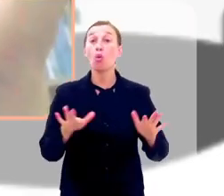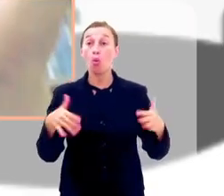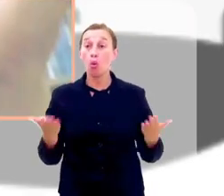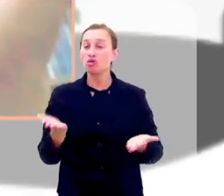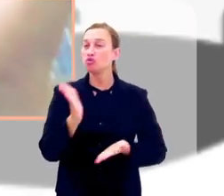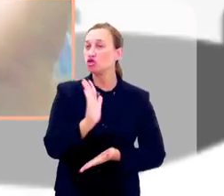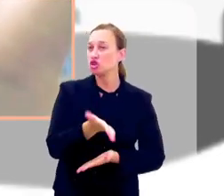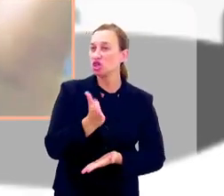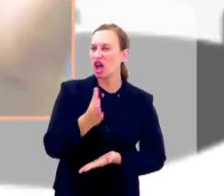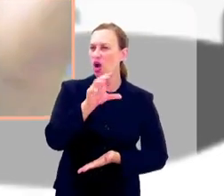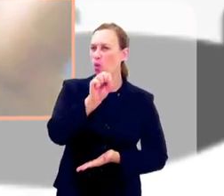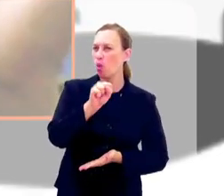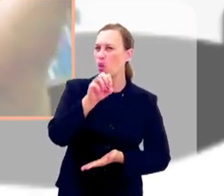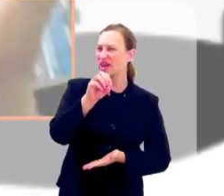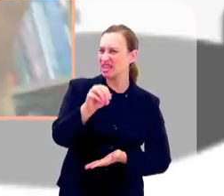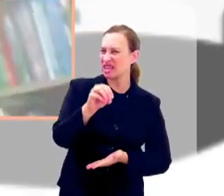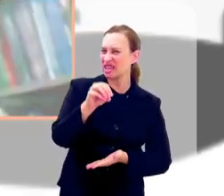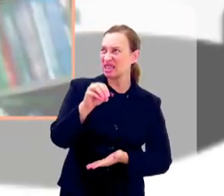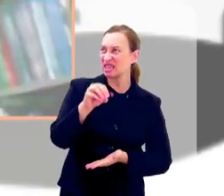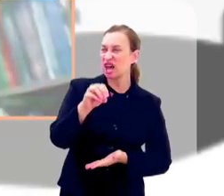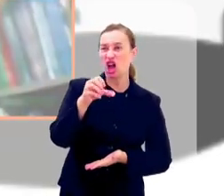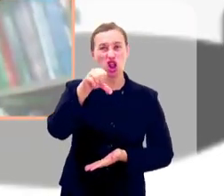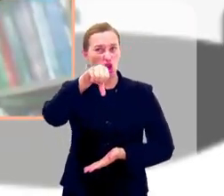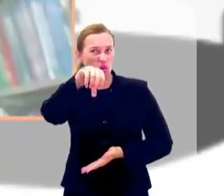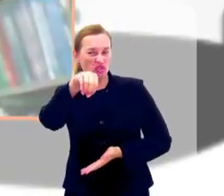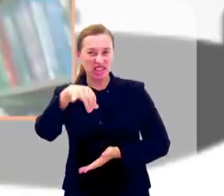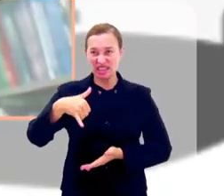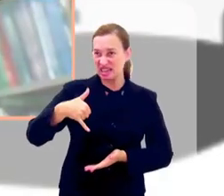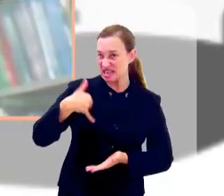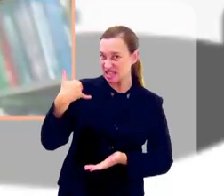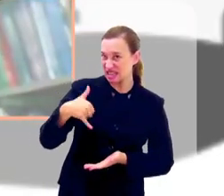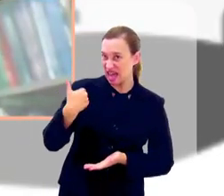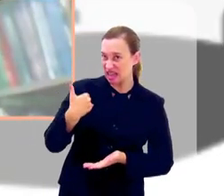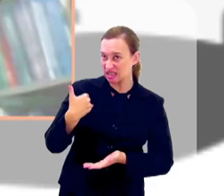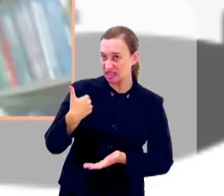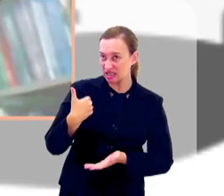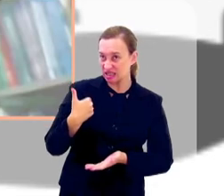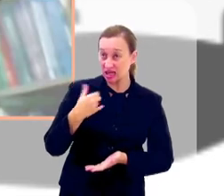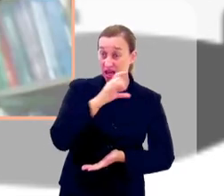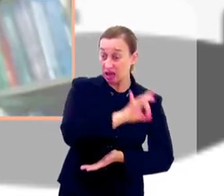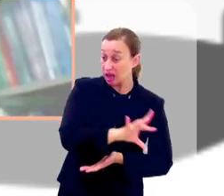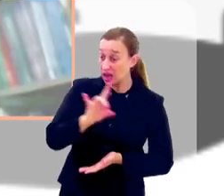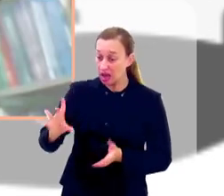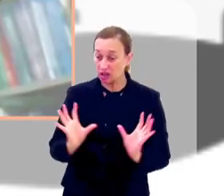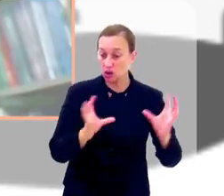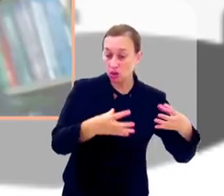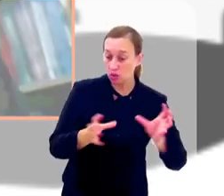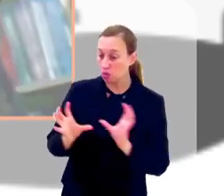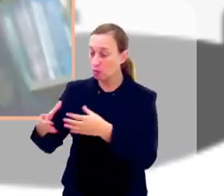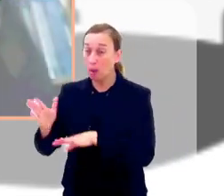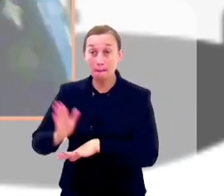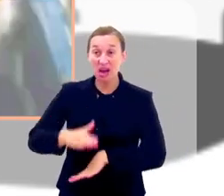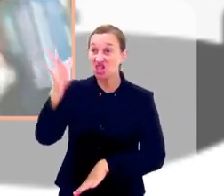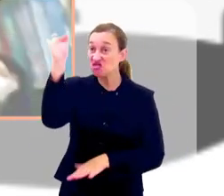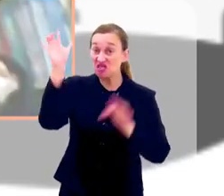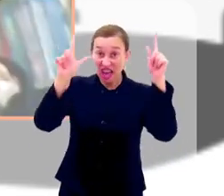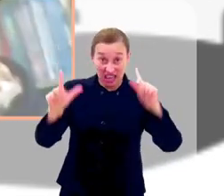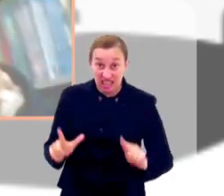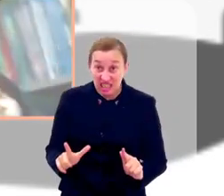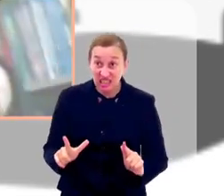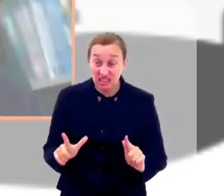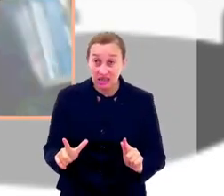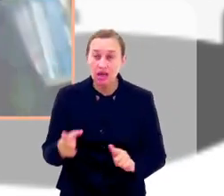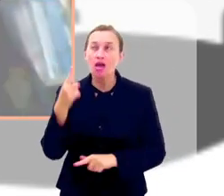quando já estavam com seus 80, 90 anos, se declararam mais